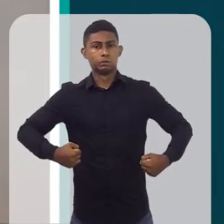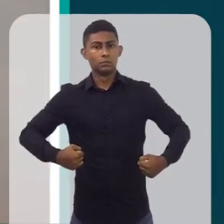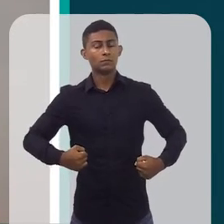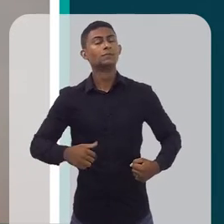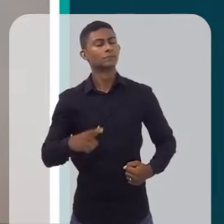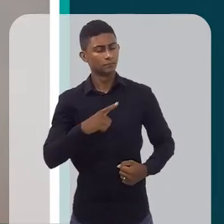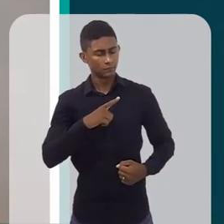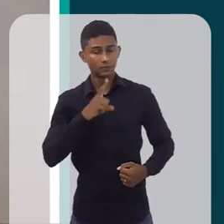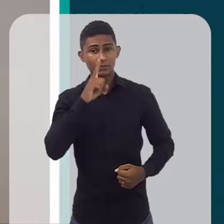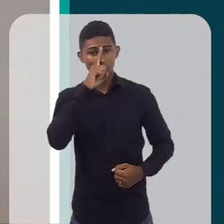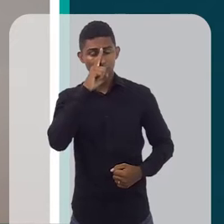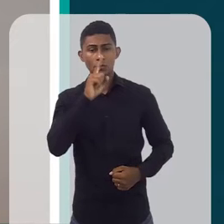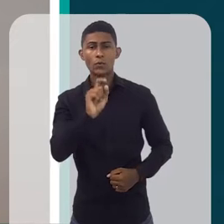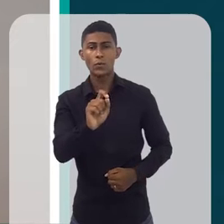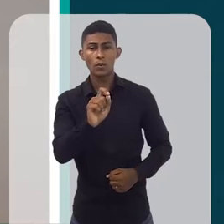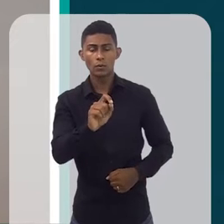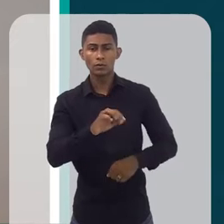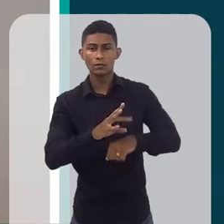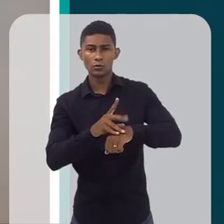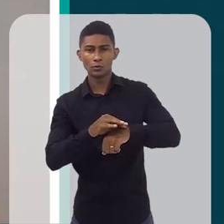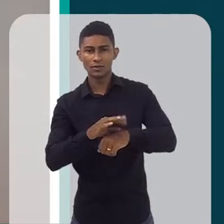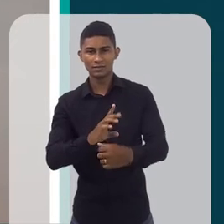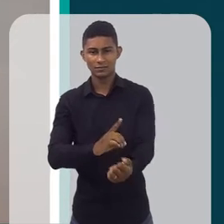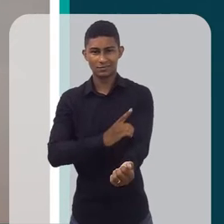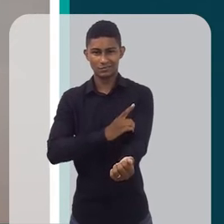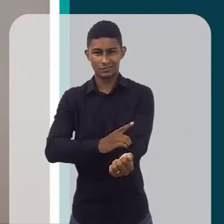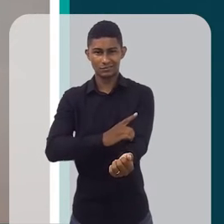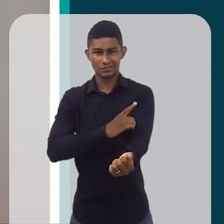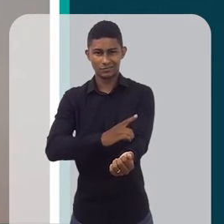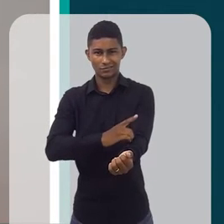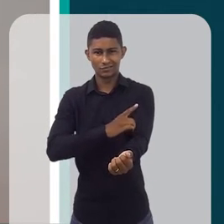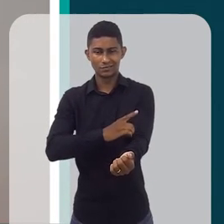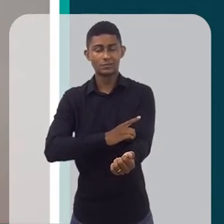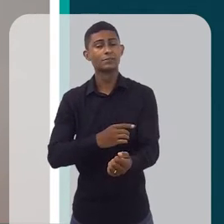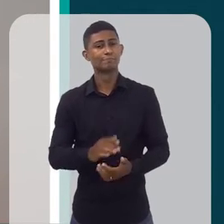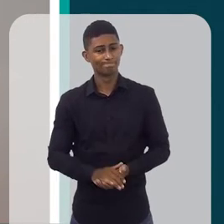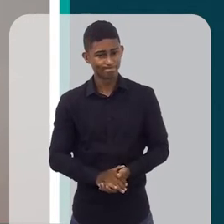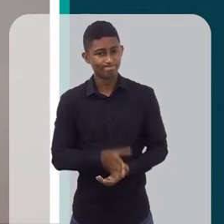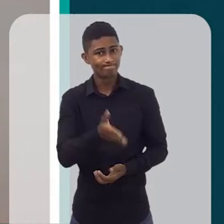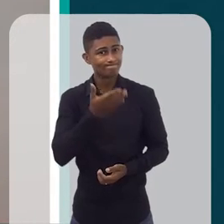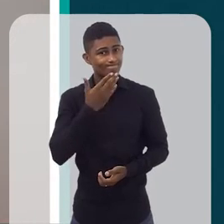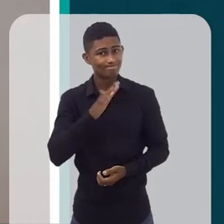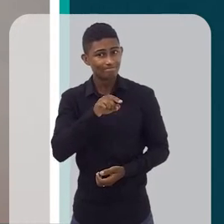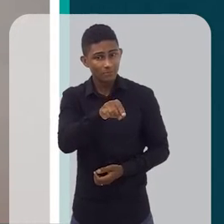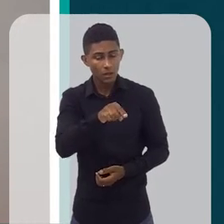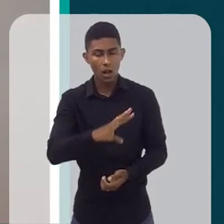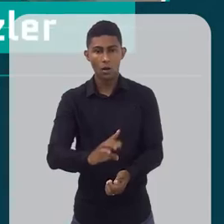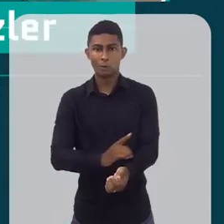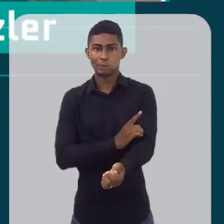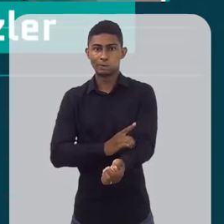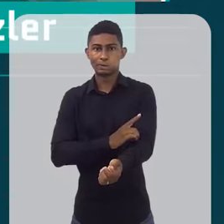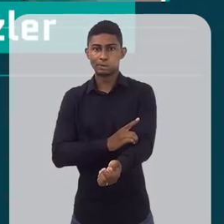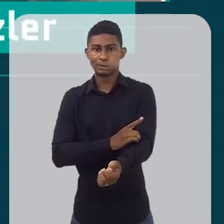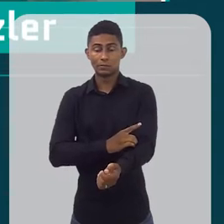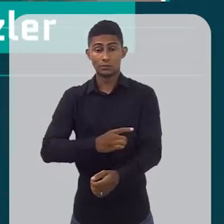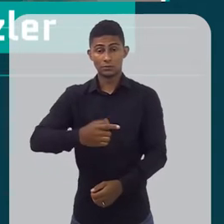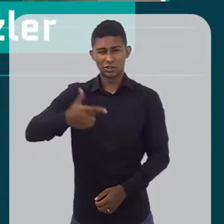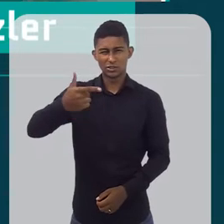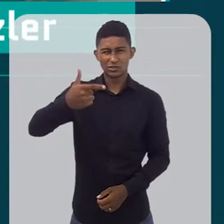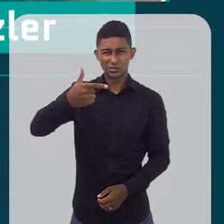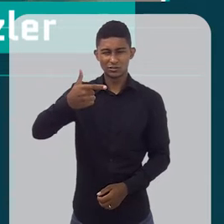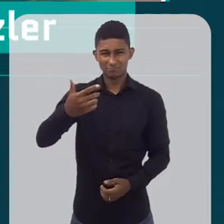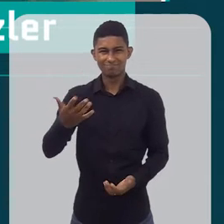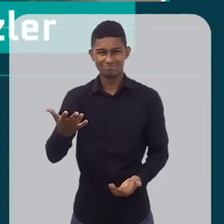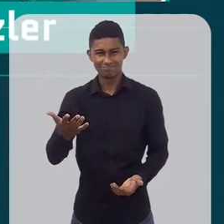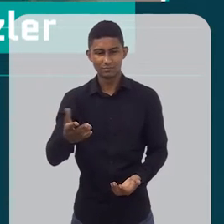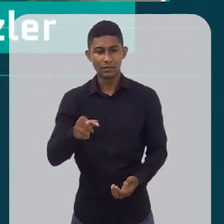da obesidade são os riscos de doenças como diabetes, tá? Então, a criança passa a desenvolver o diabetes tipo 2,